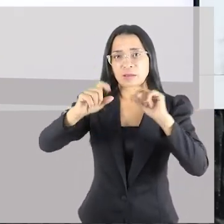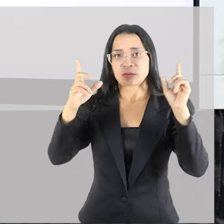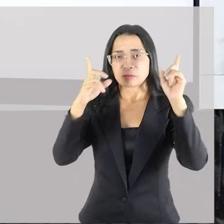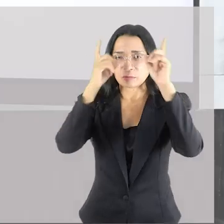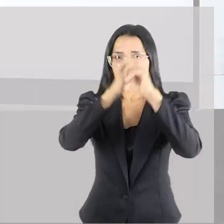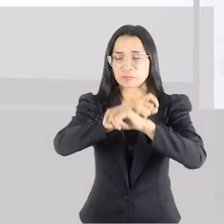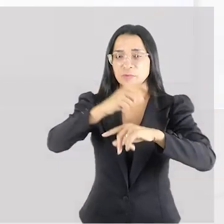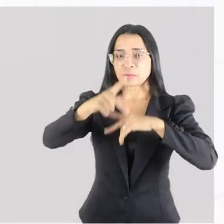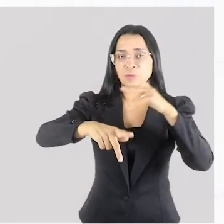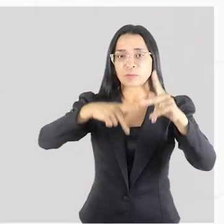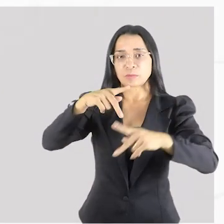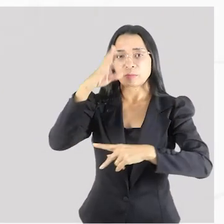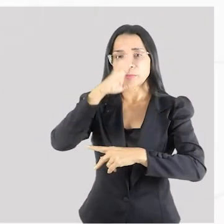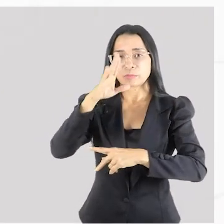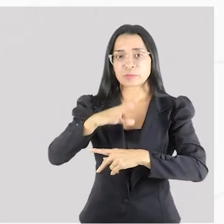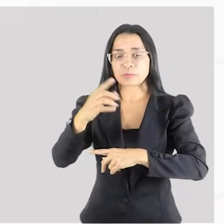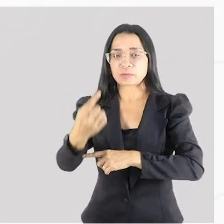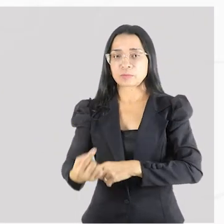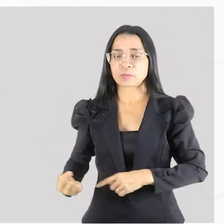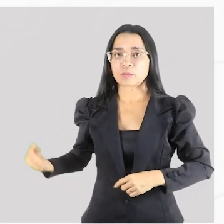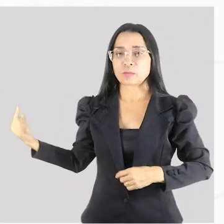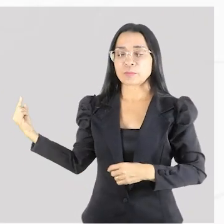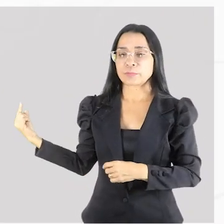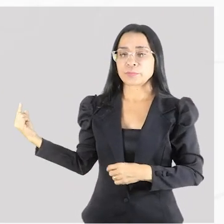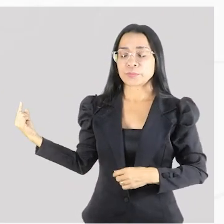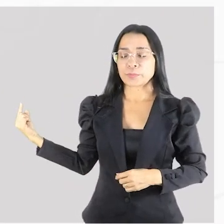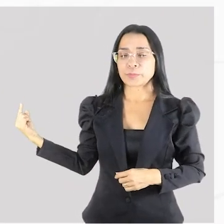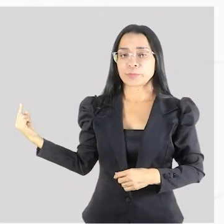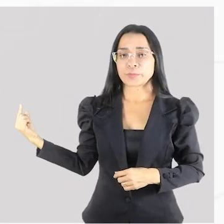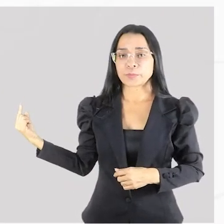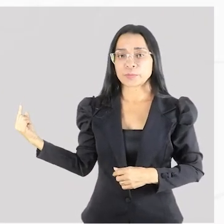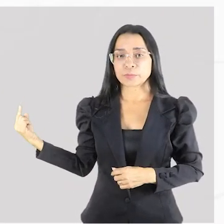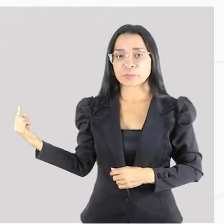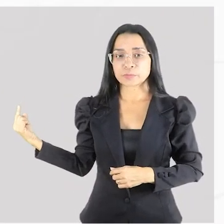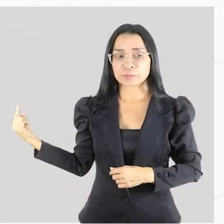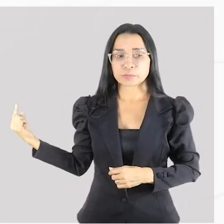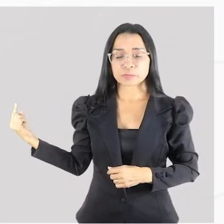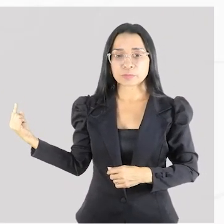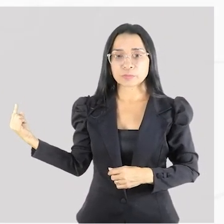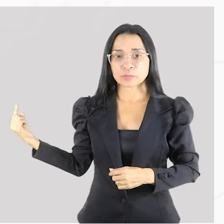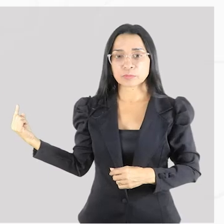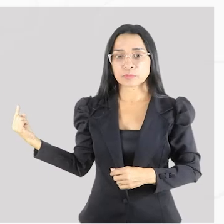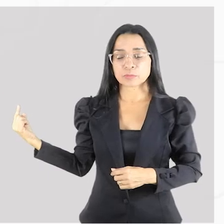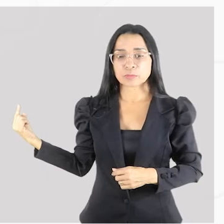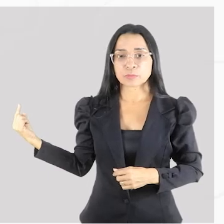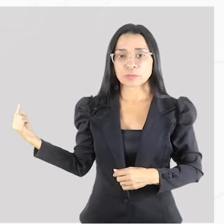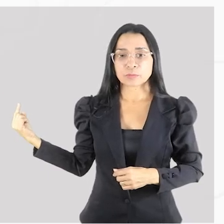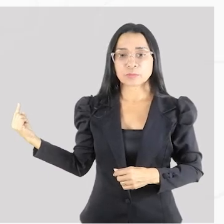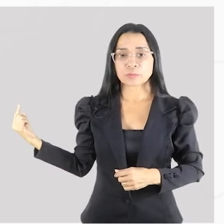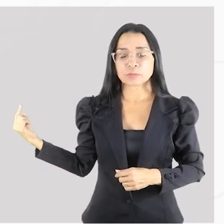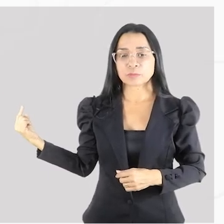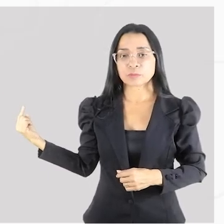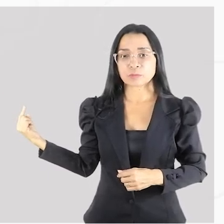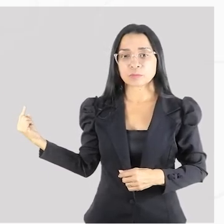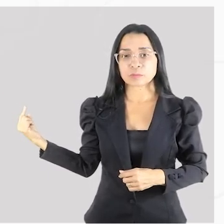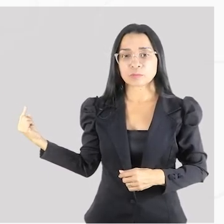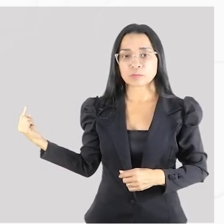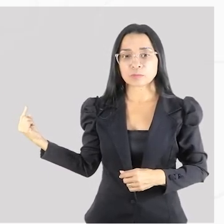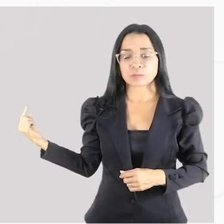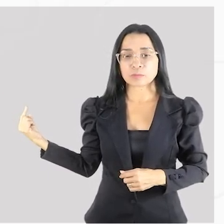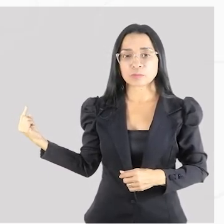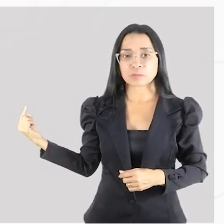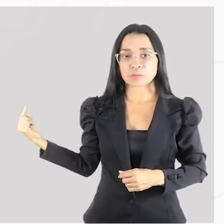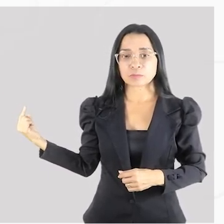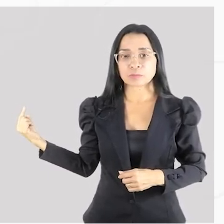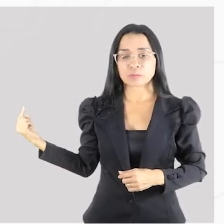quê. Então, a unidade política e territorial do país foi assegurada através do uso da força militar e da